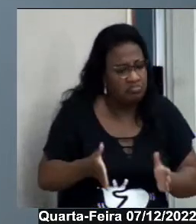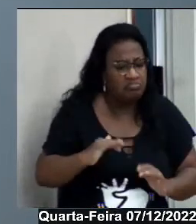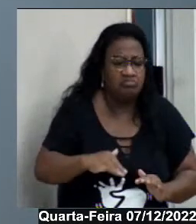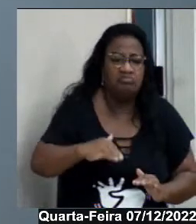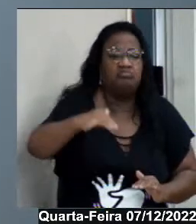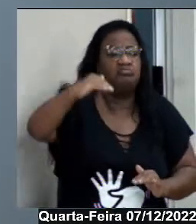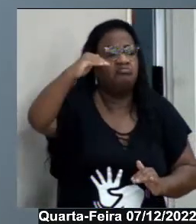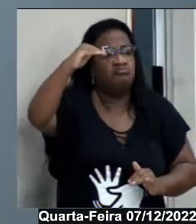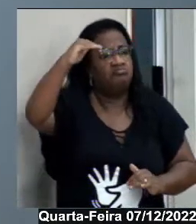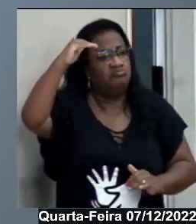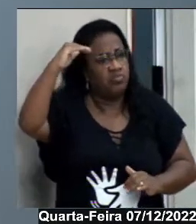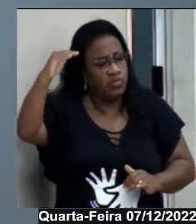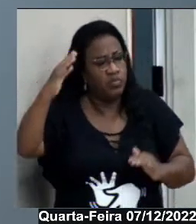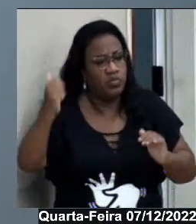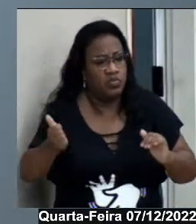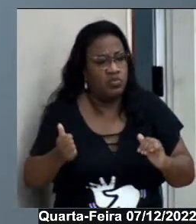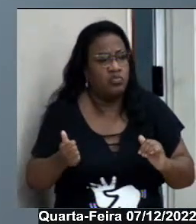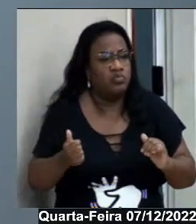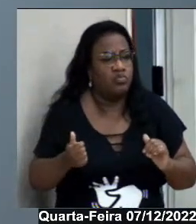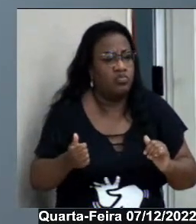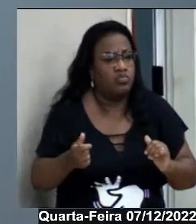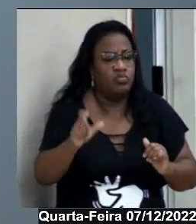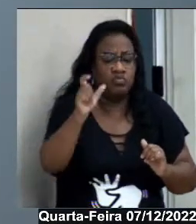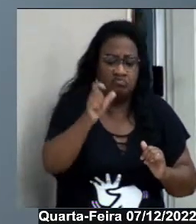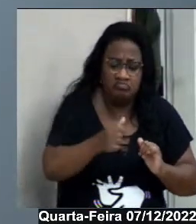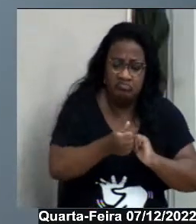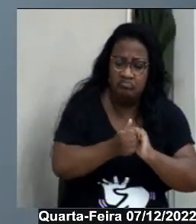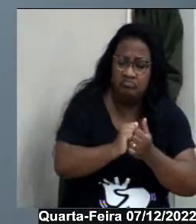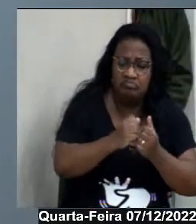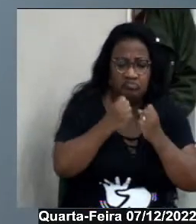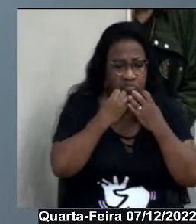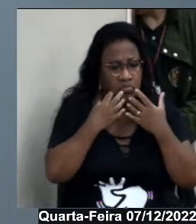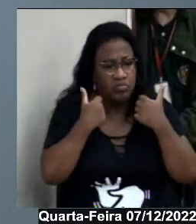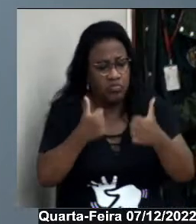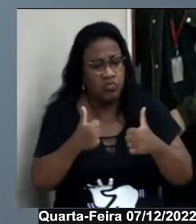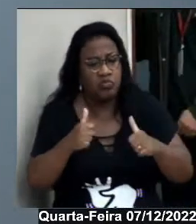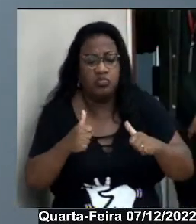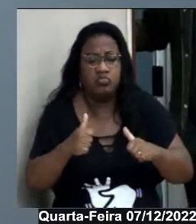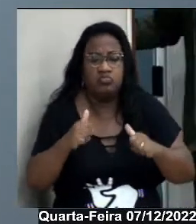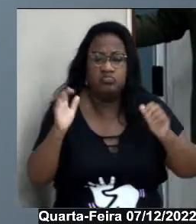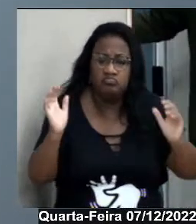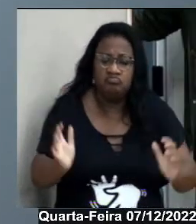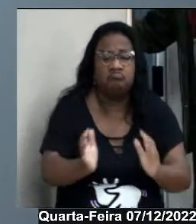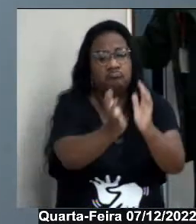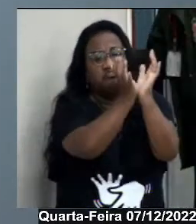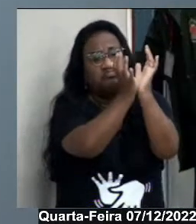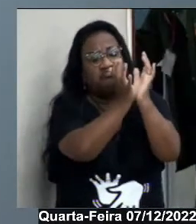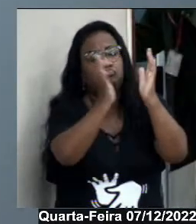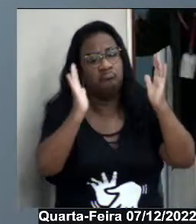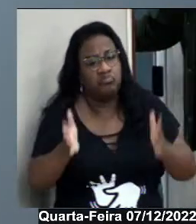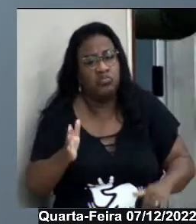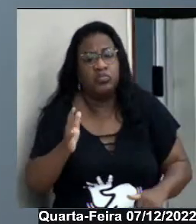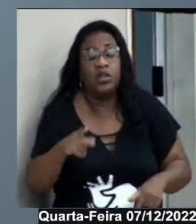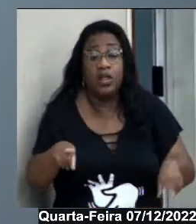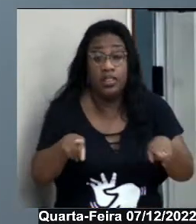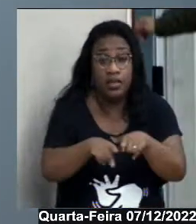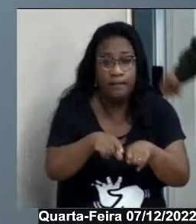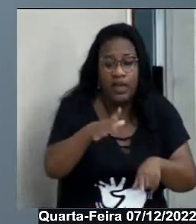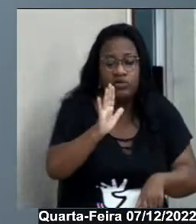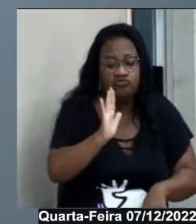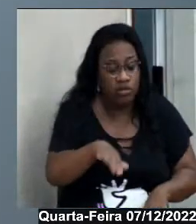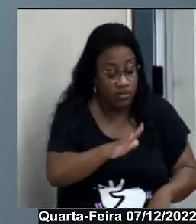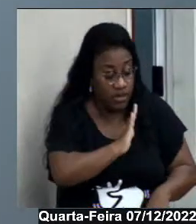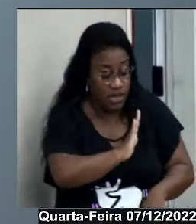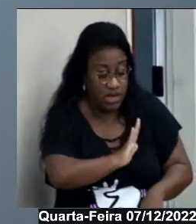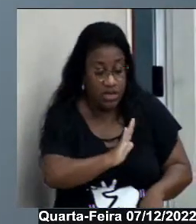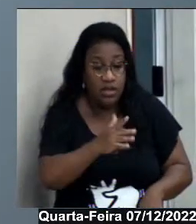atletas reconhecidos mundialmente nas suas modalidades. Tivemos crianças que foram jogar basquete nos Estados